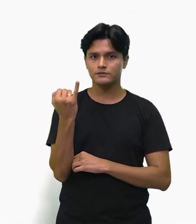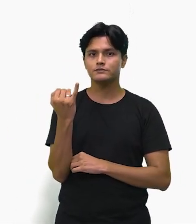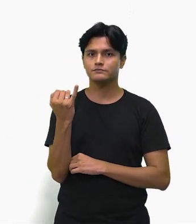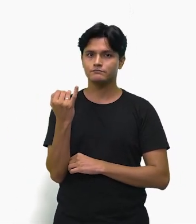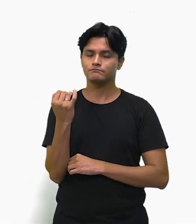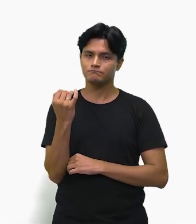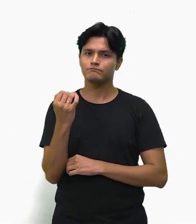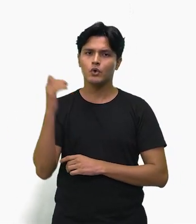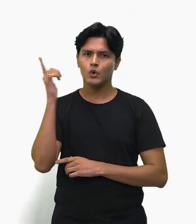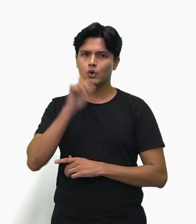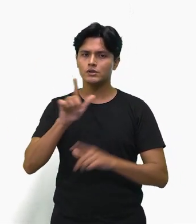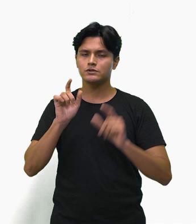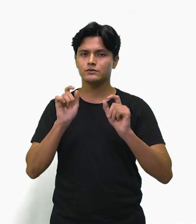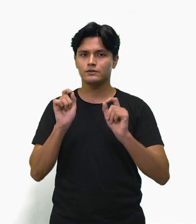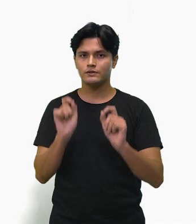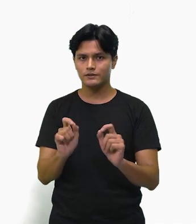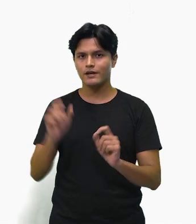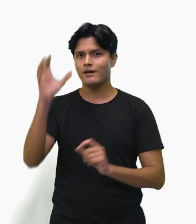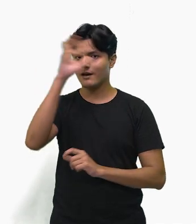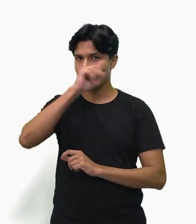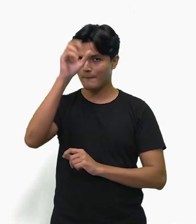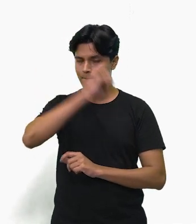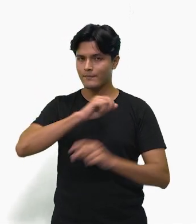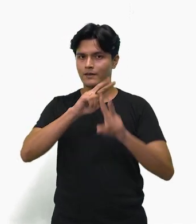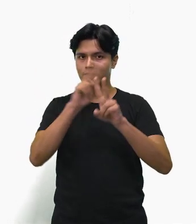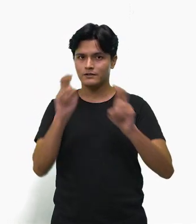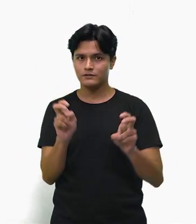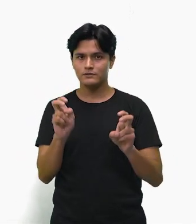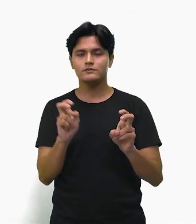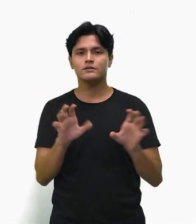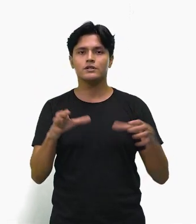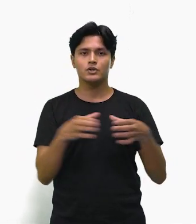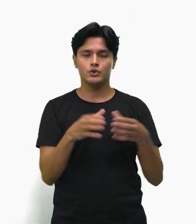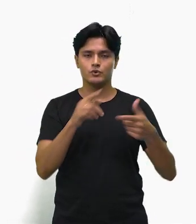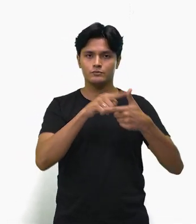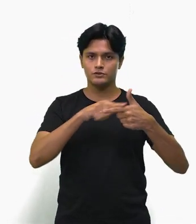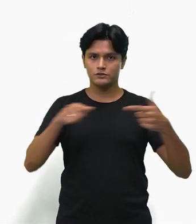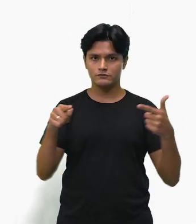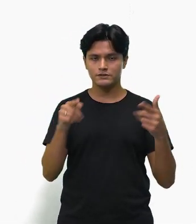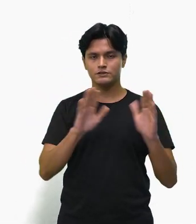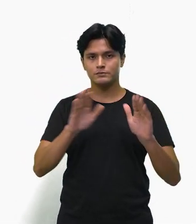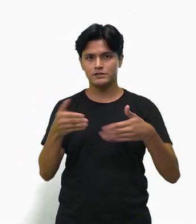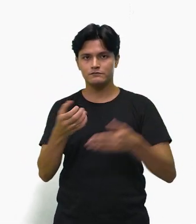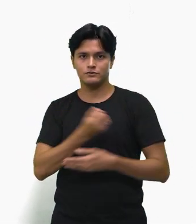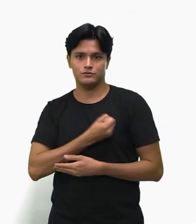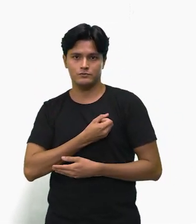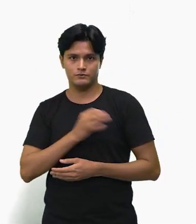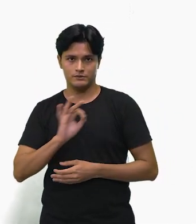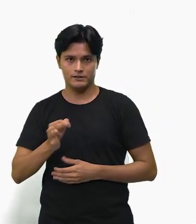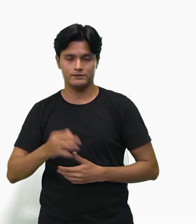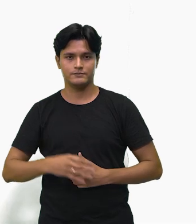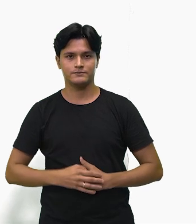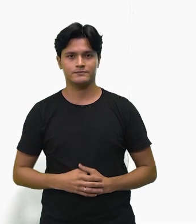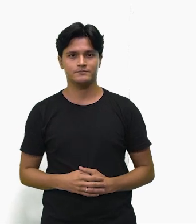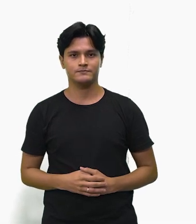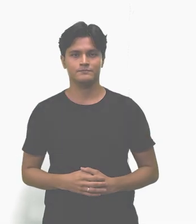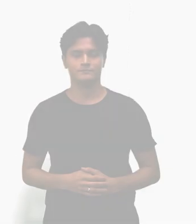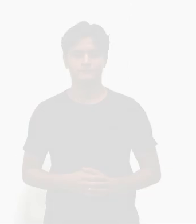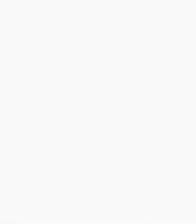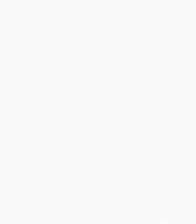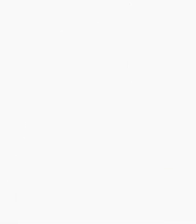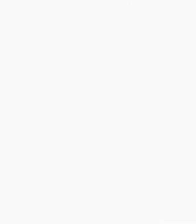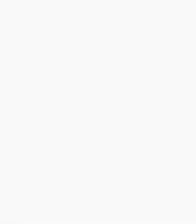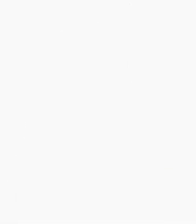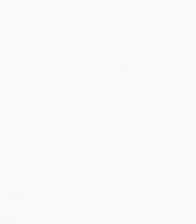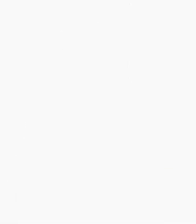fundamentais para que a gente possa aí aprender sobre os divisores de um número, certo?